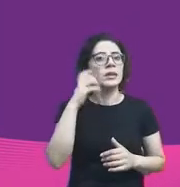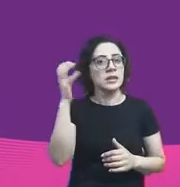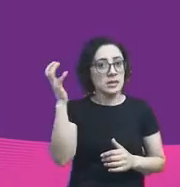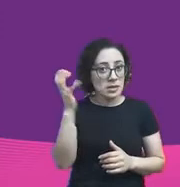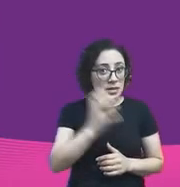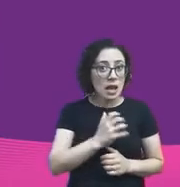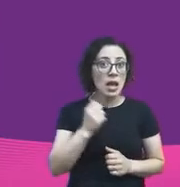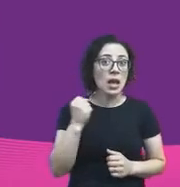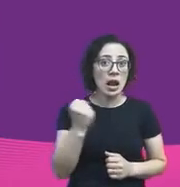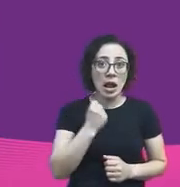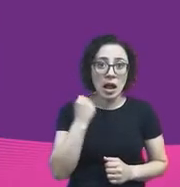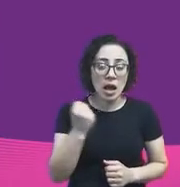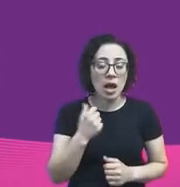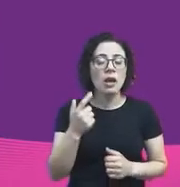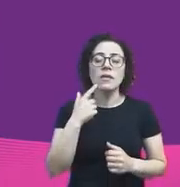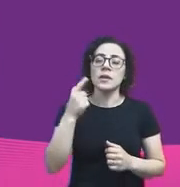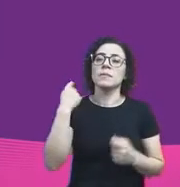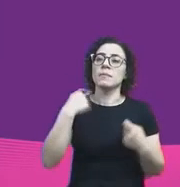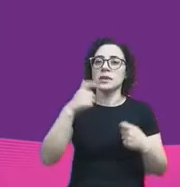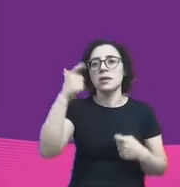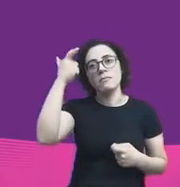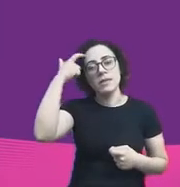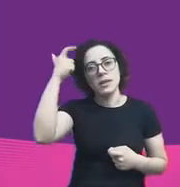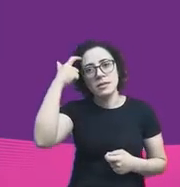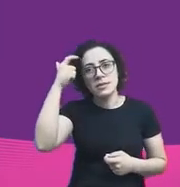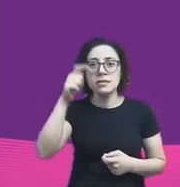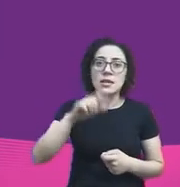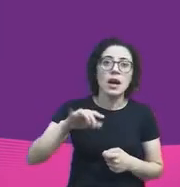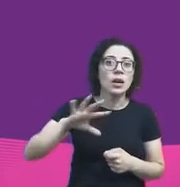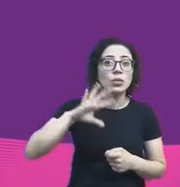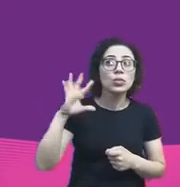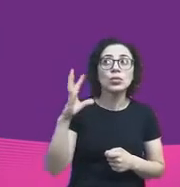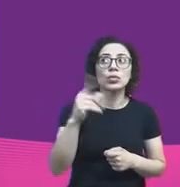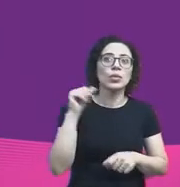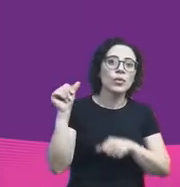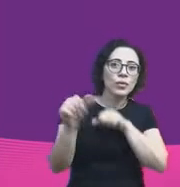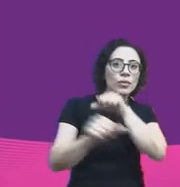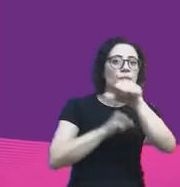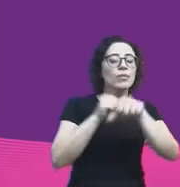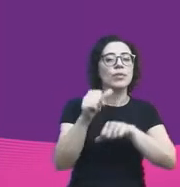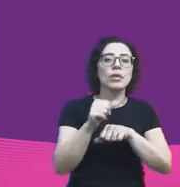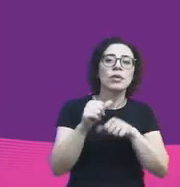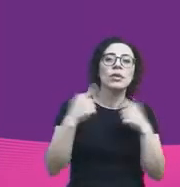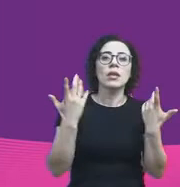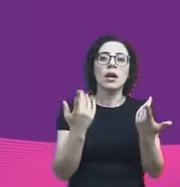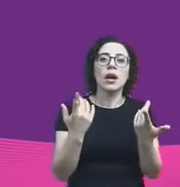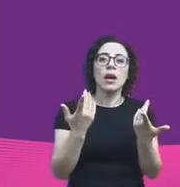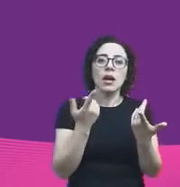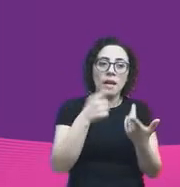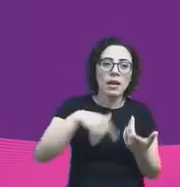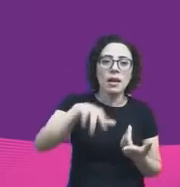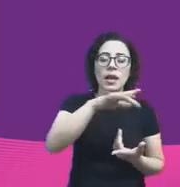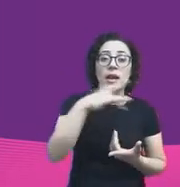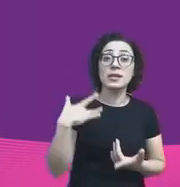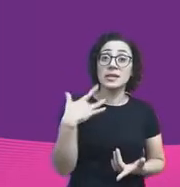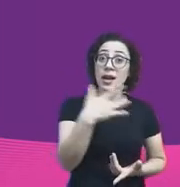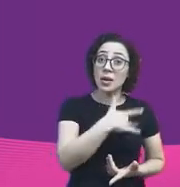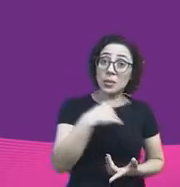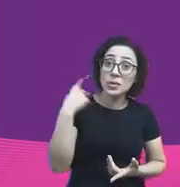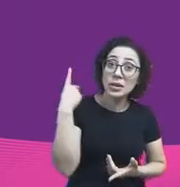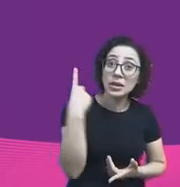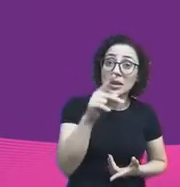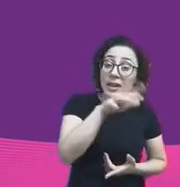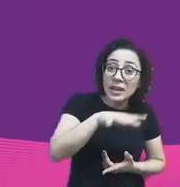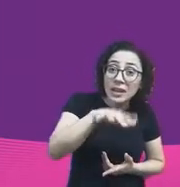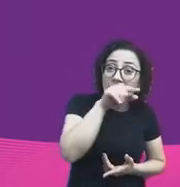nosso sistema em função disso. Tá? A despersonalização leva ao aumento dos